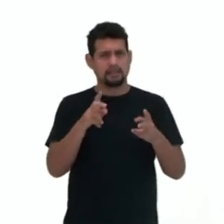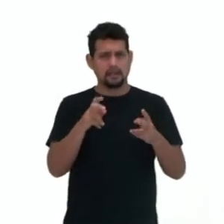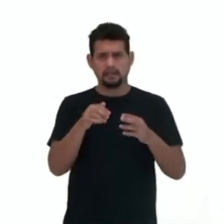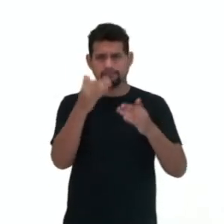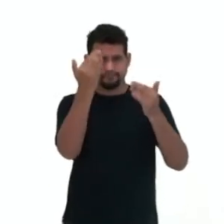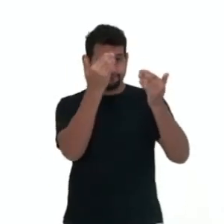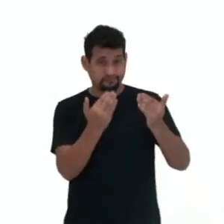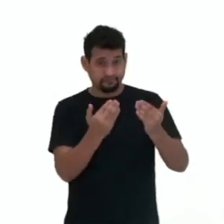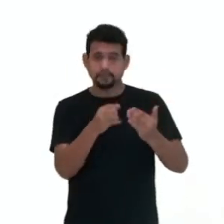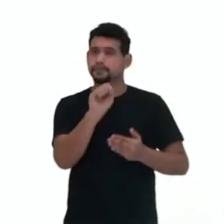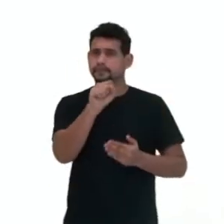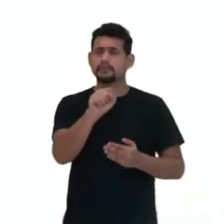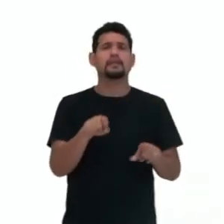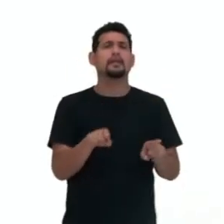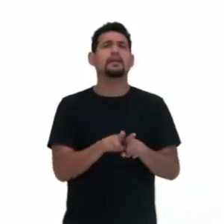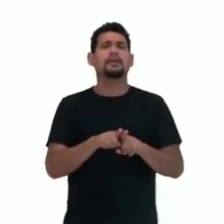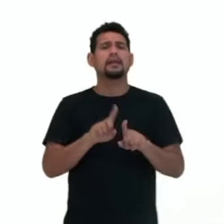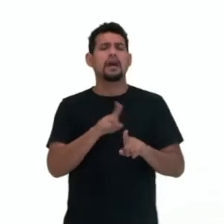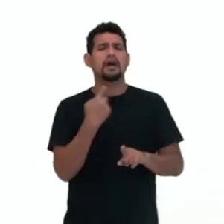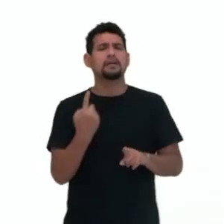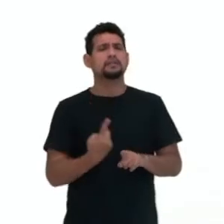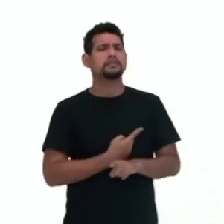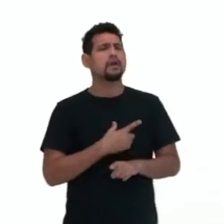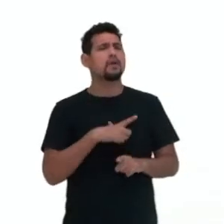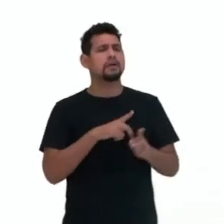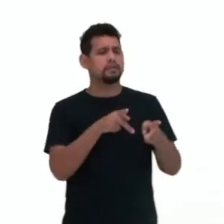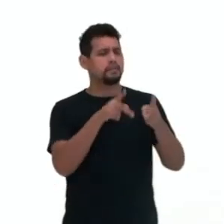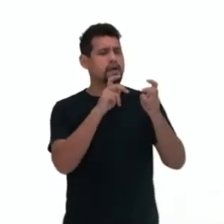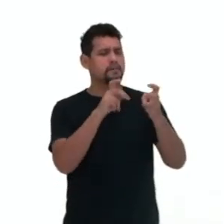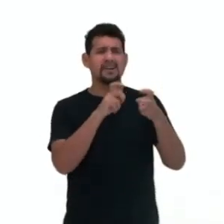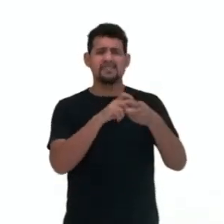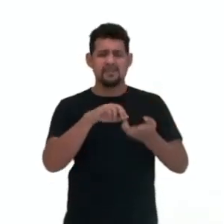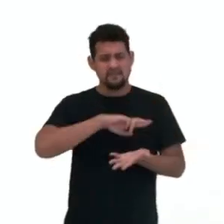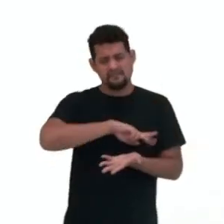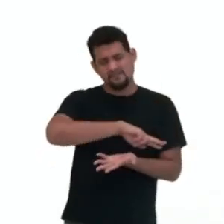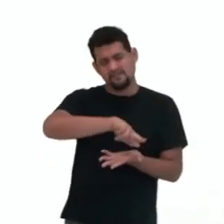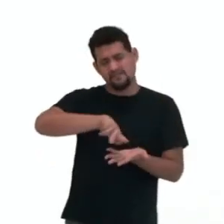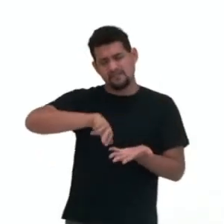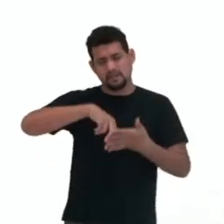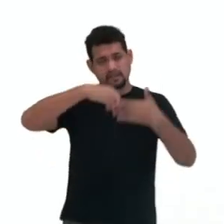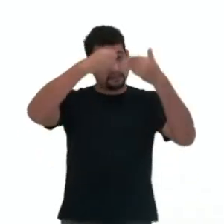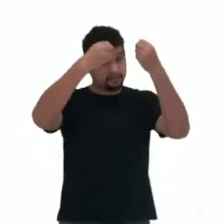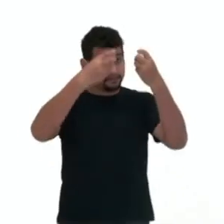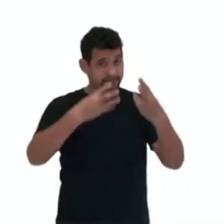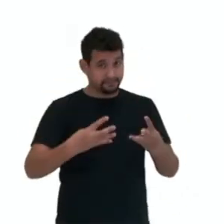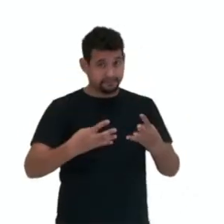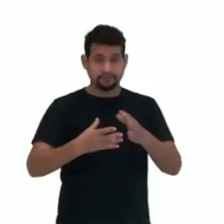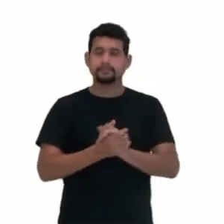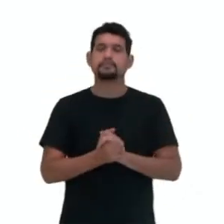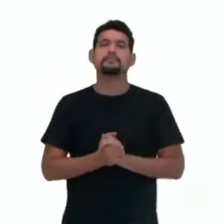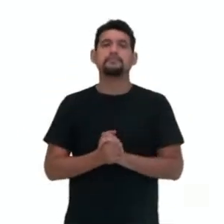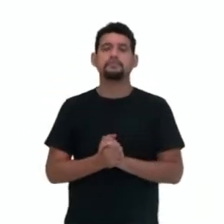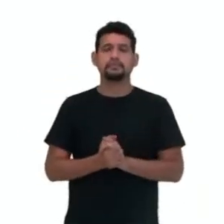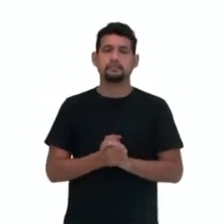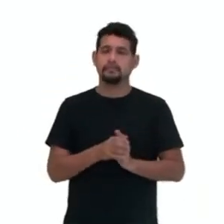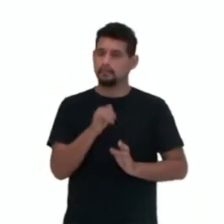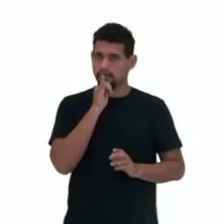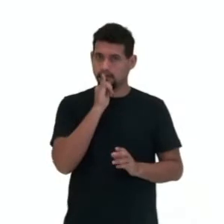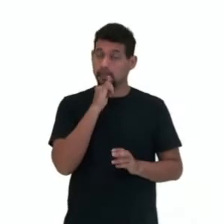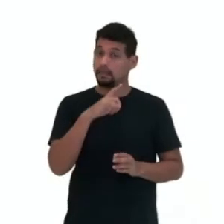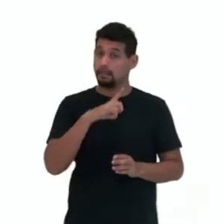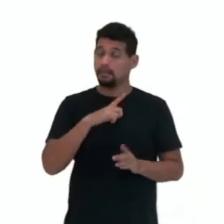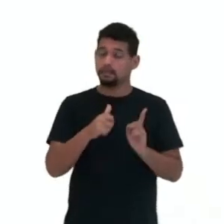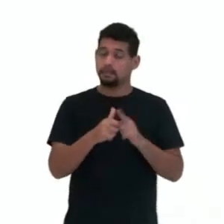exemplo. Com isso, nós temos aqui os tipos de argumentação possíveis. Dentre eles,